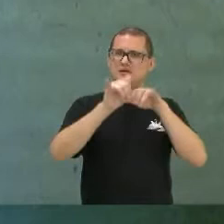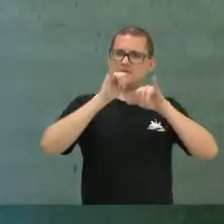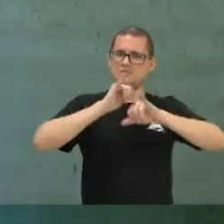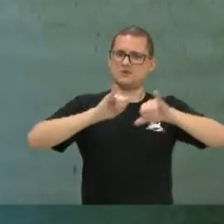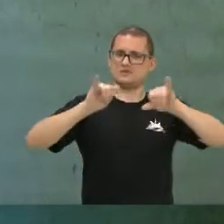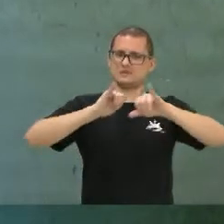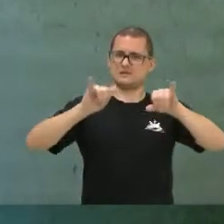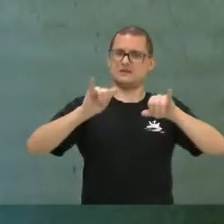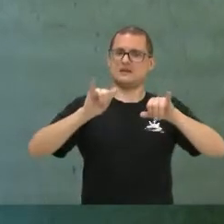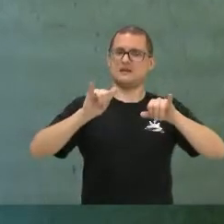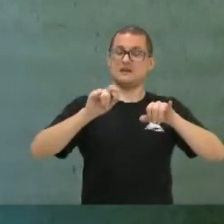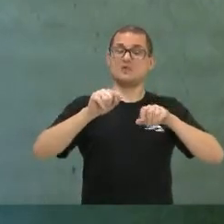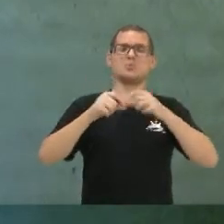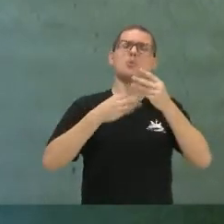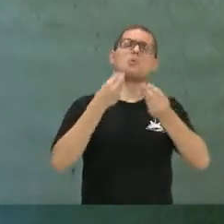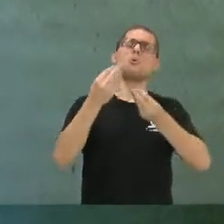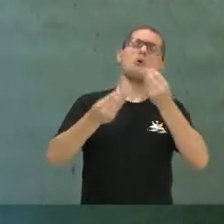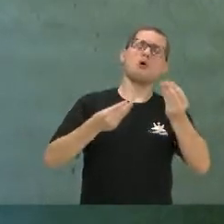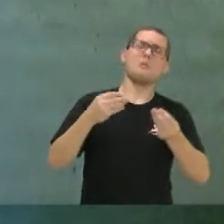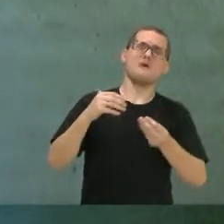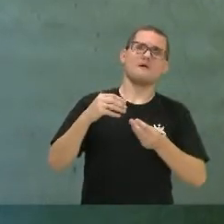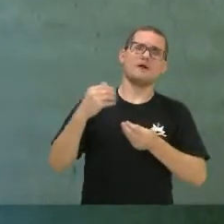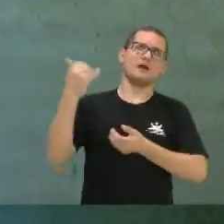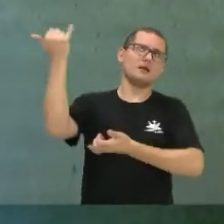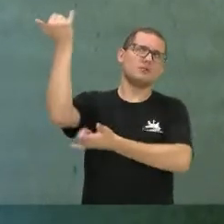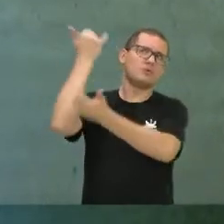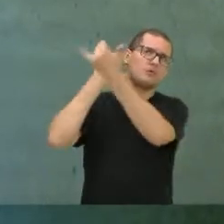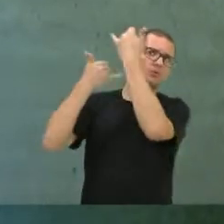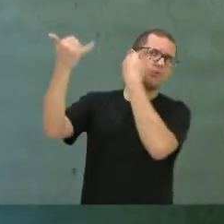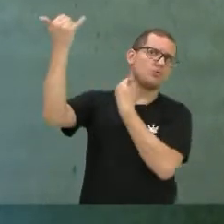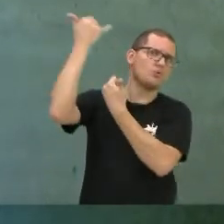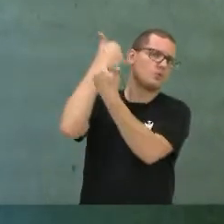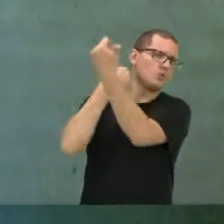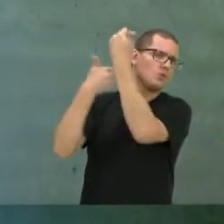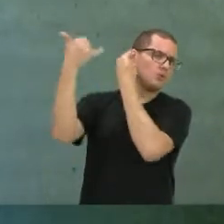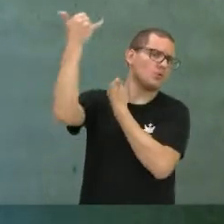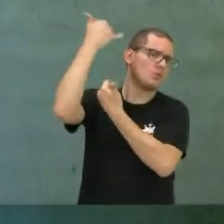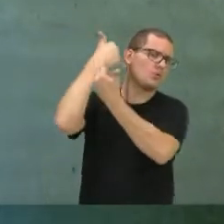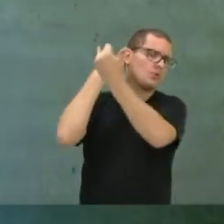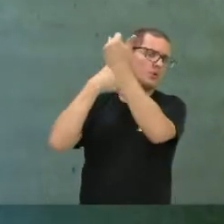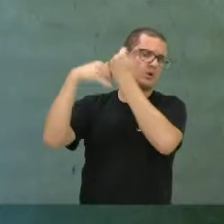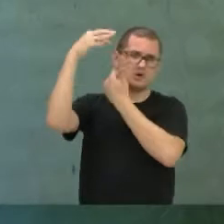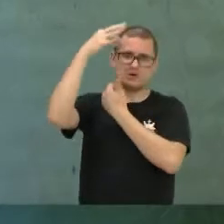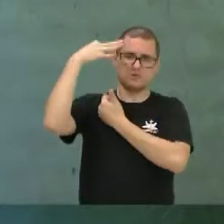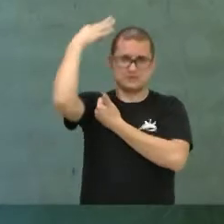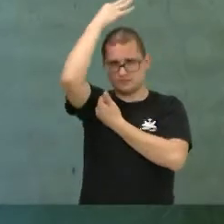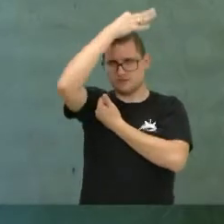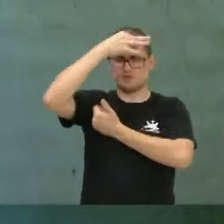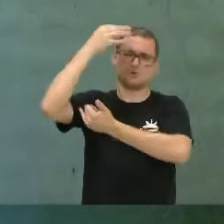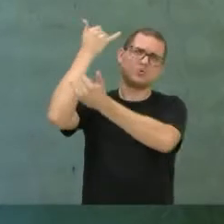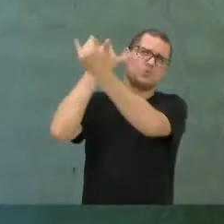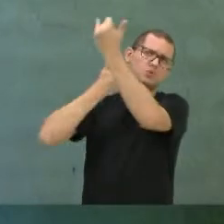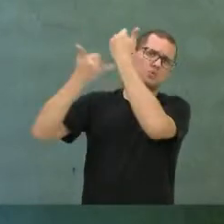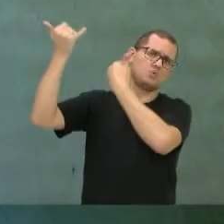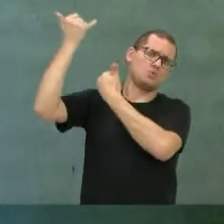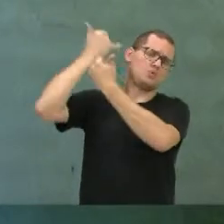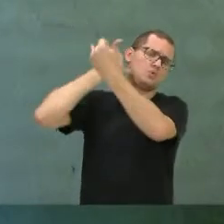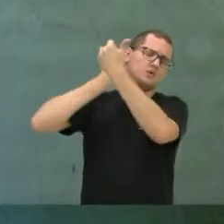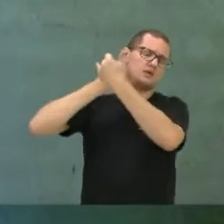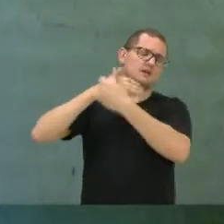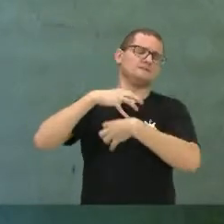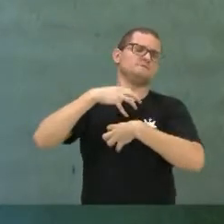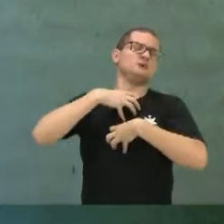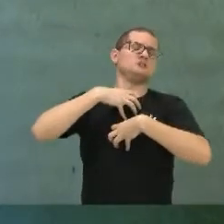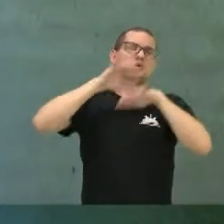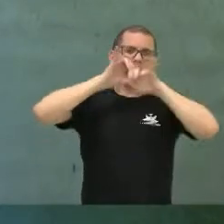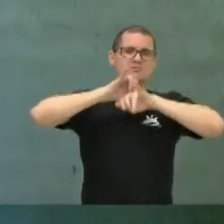ele o faz motivado sustentado pelo espírito de deus me